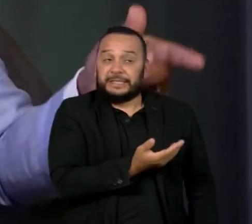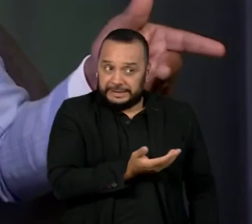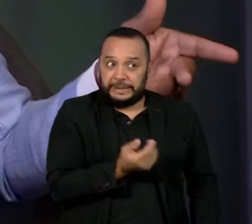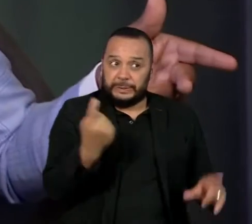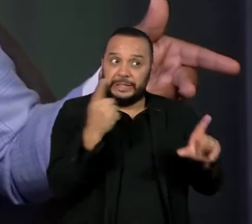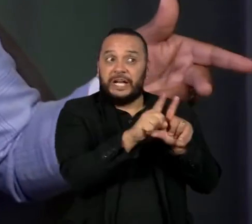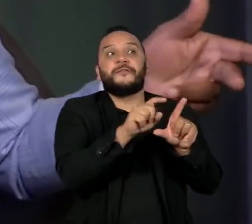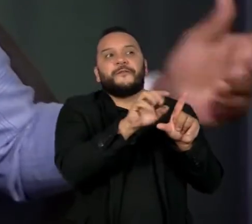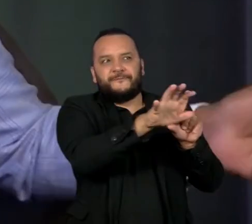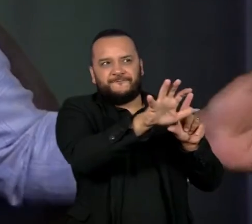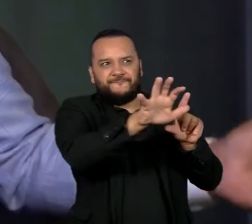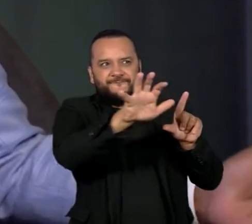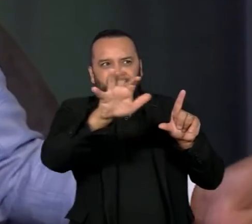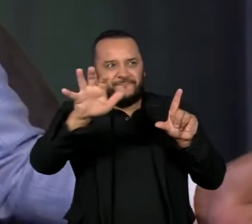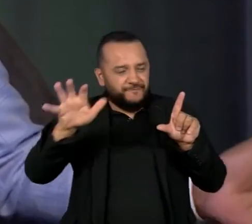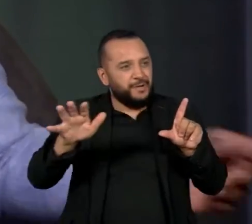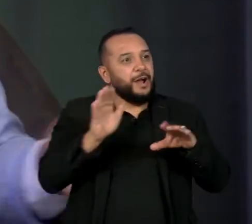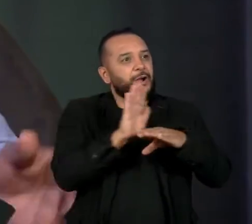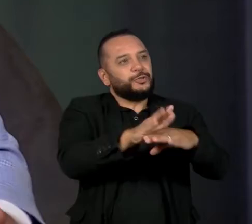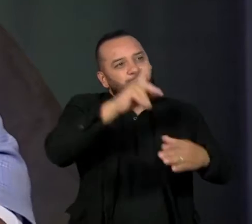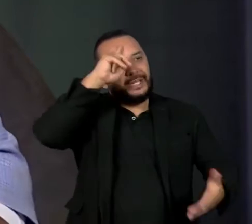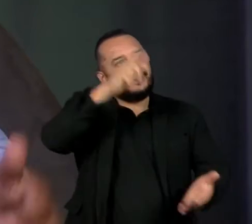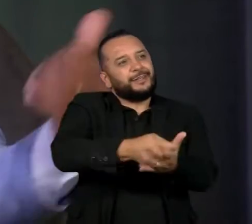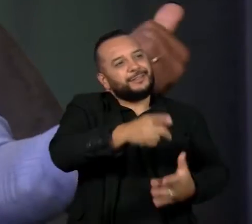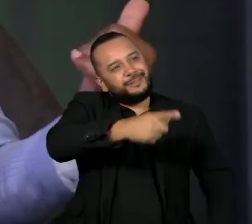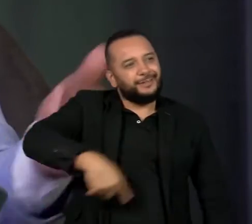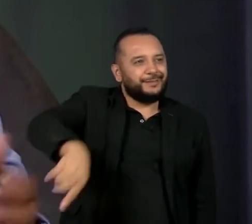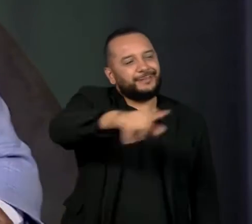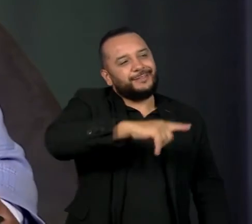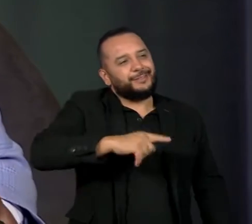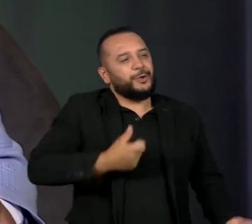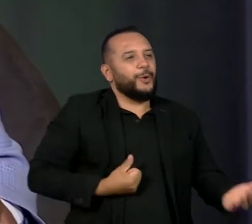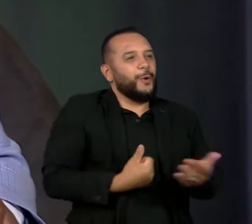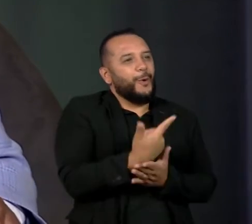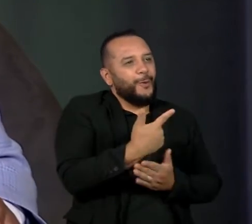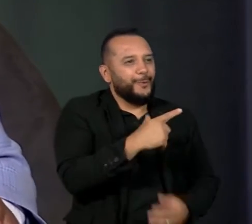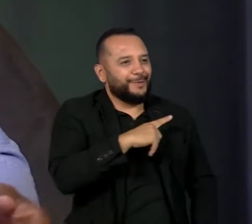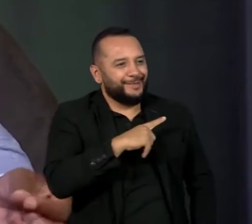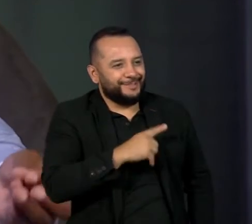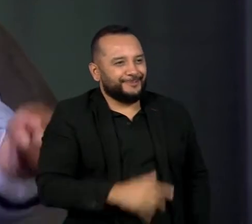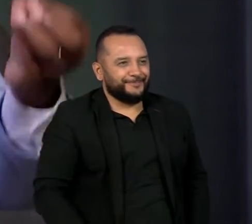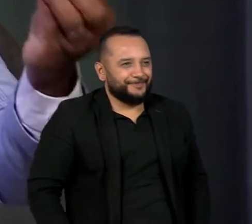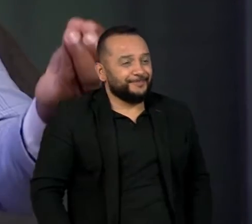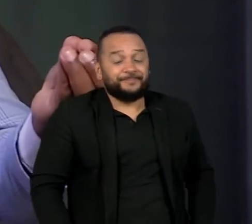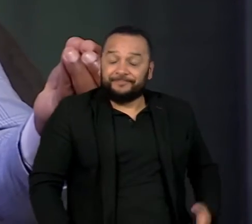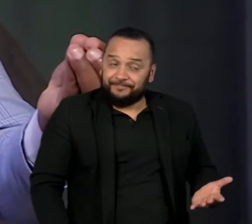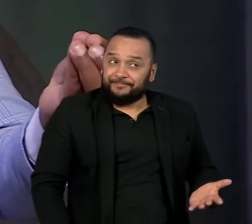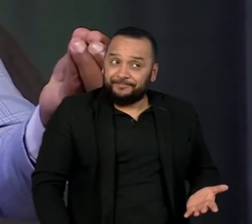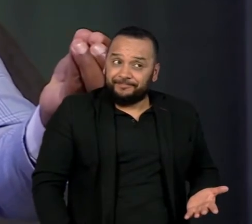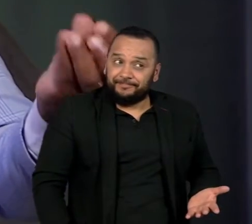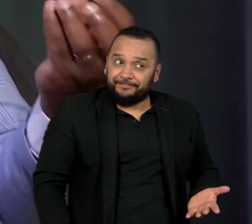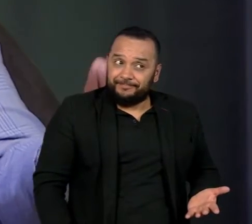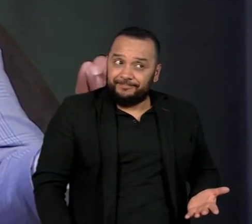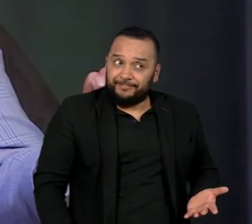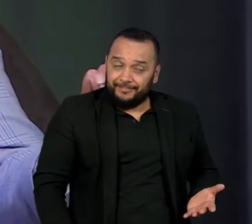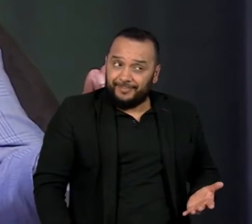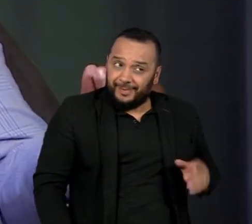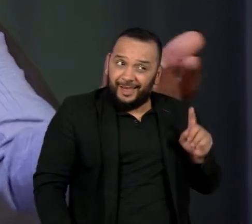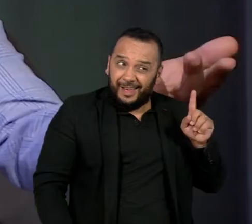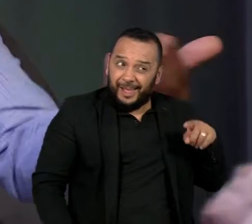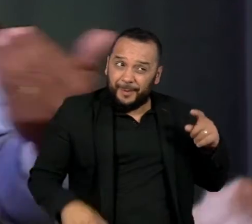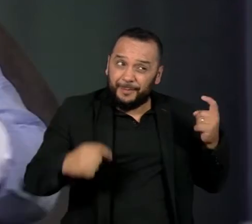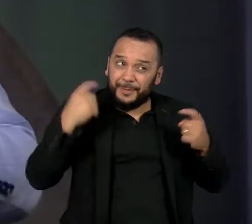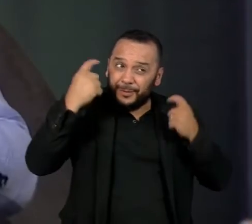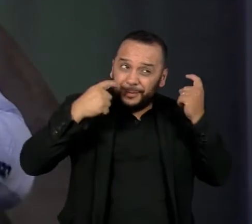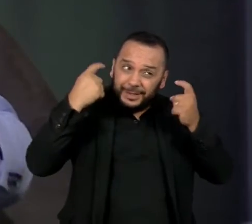né, na decisão de compra desse que está da outra ponta, né? Isso é uma preocupação, porque